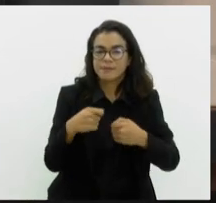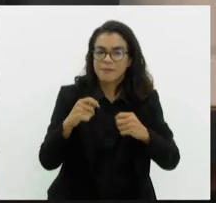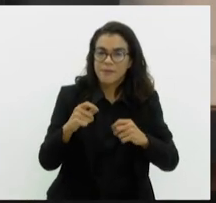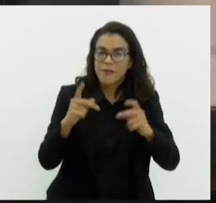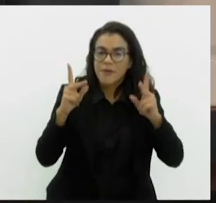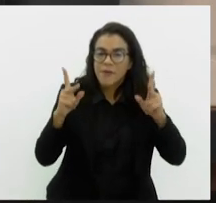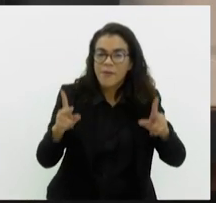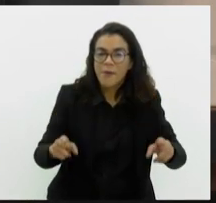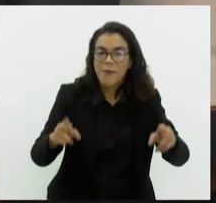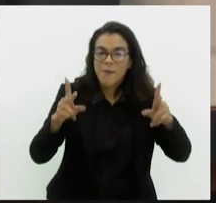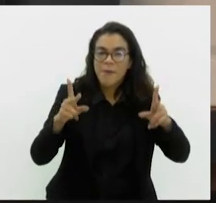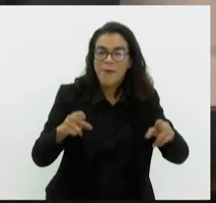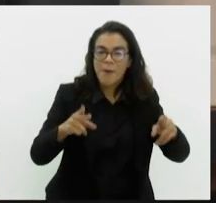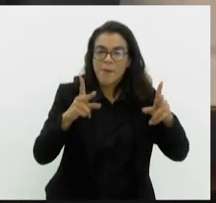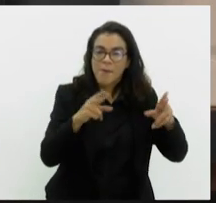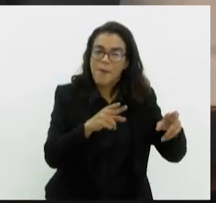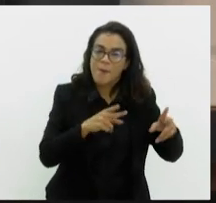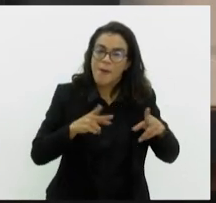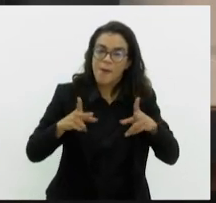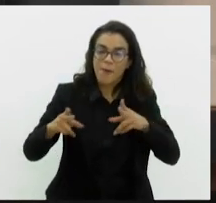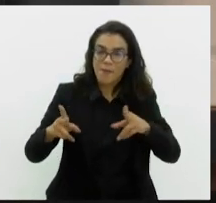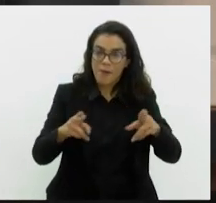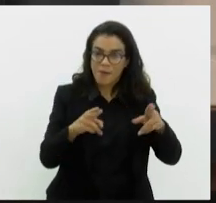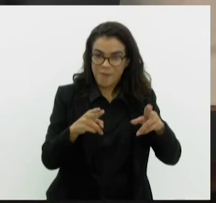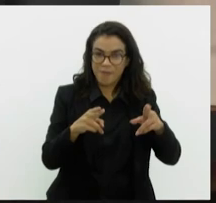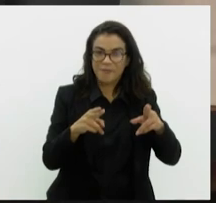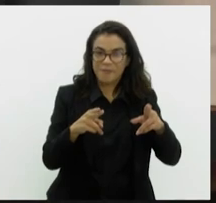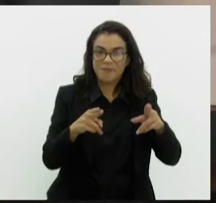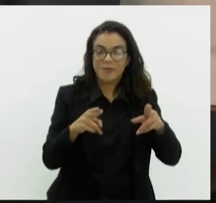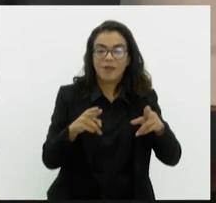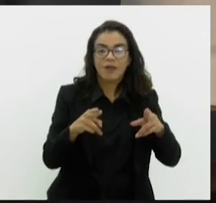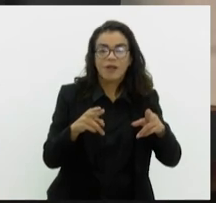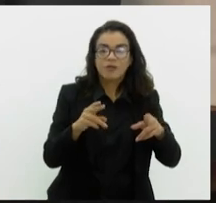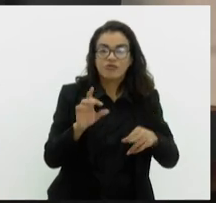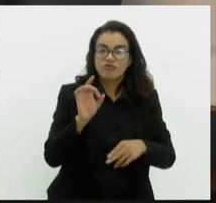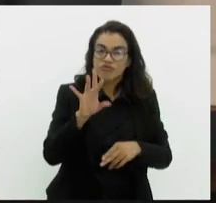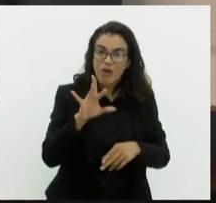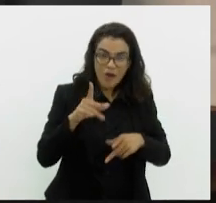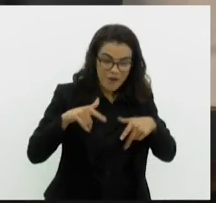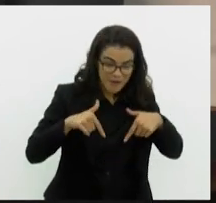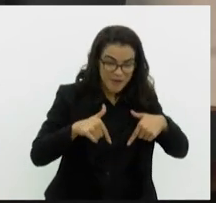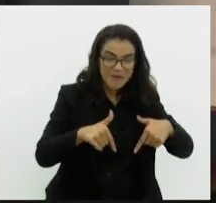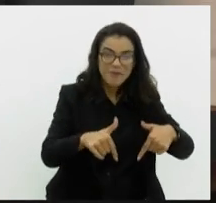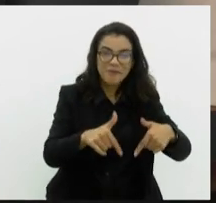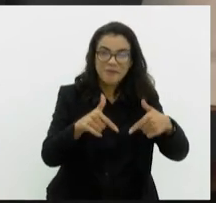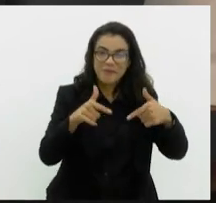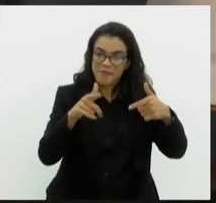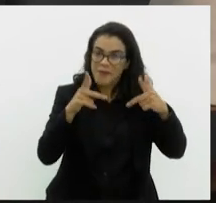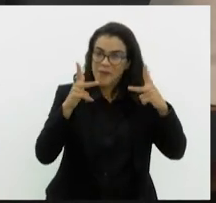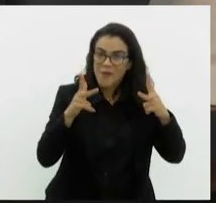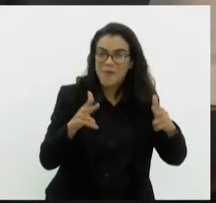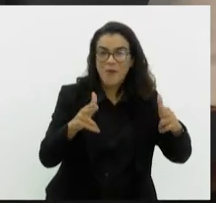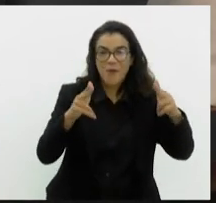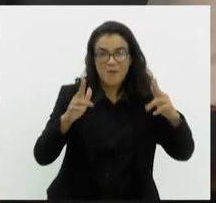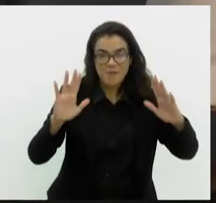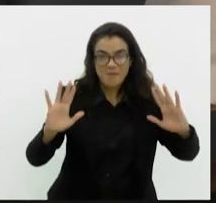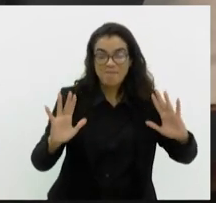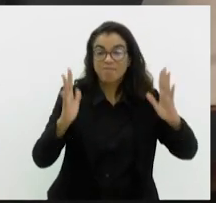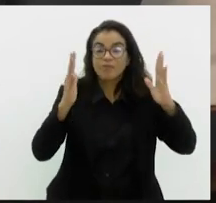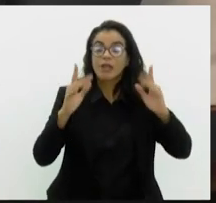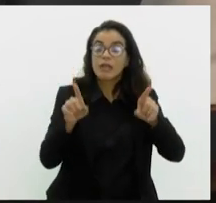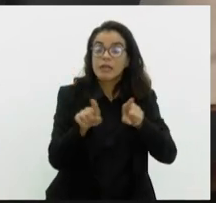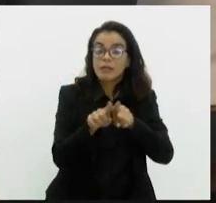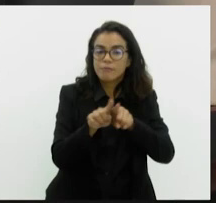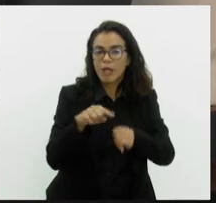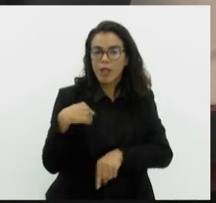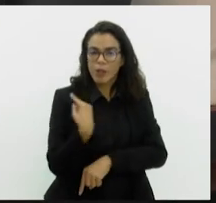de nós nesses espaços. E nós fazemos como você fez. Não à toa, sua continuidade está aí te brindando com muita felicidade. E também